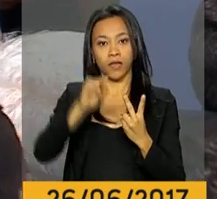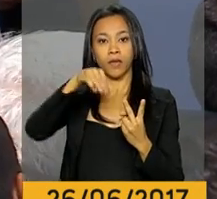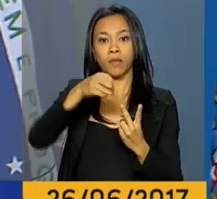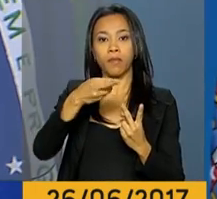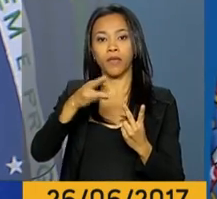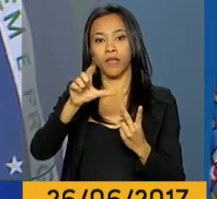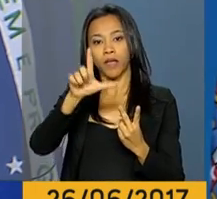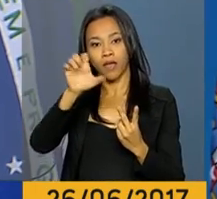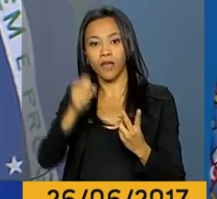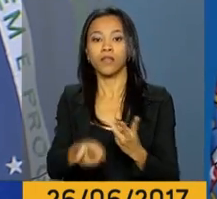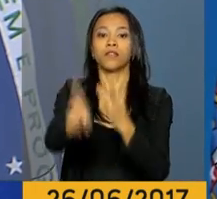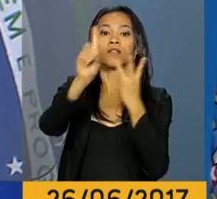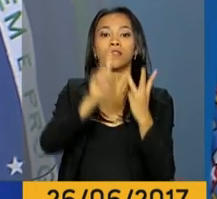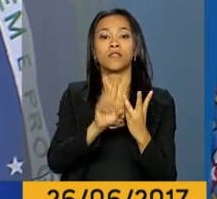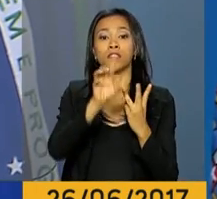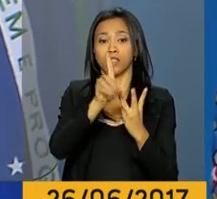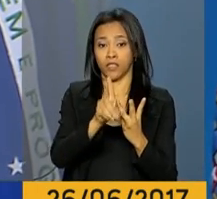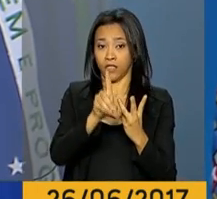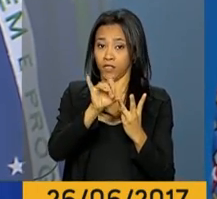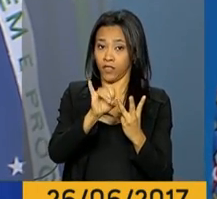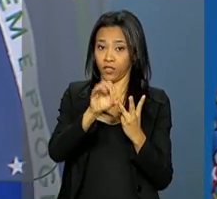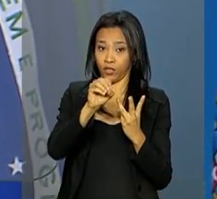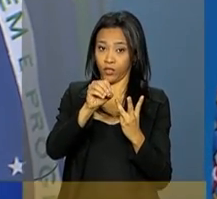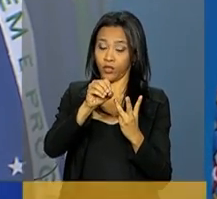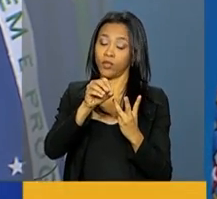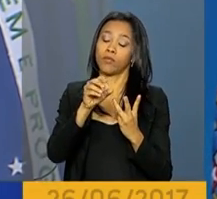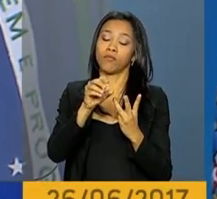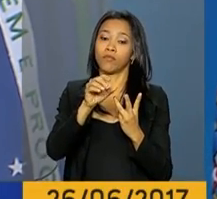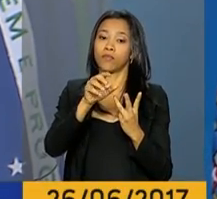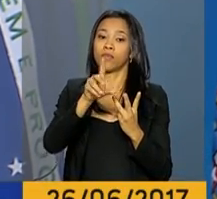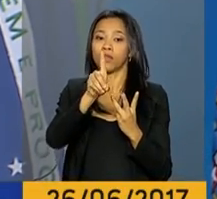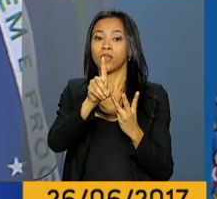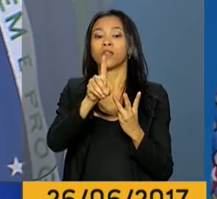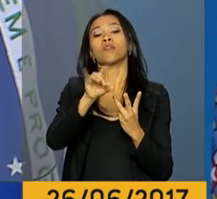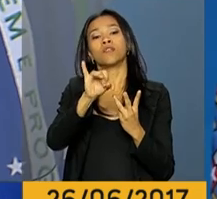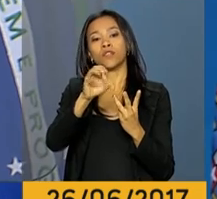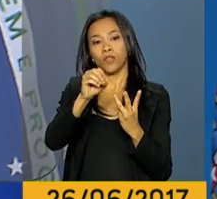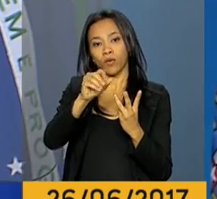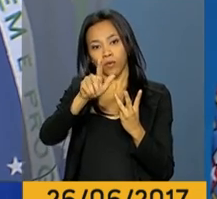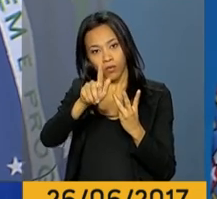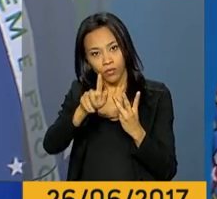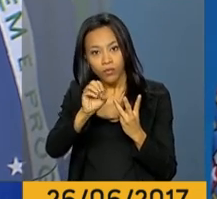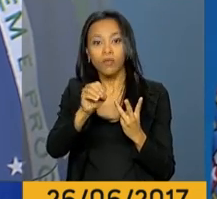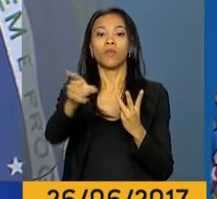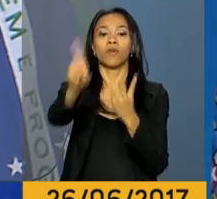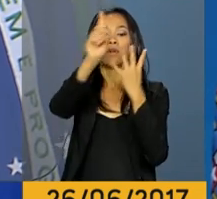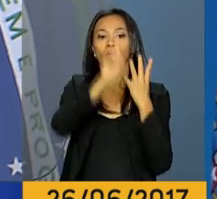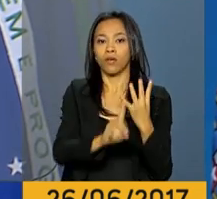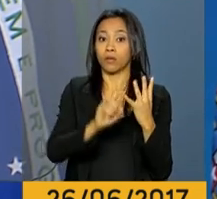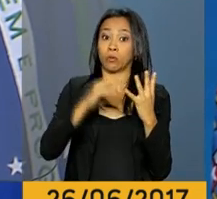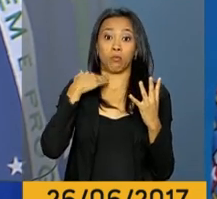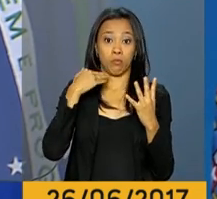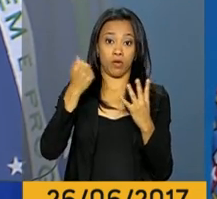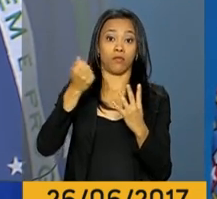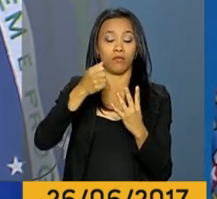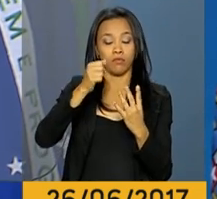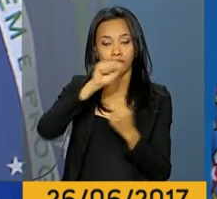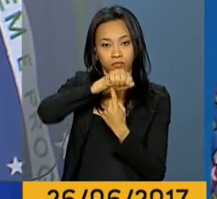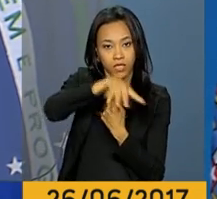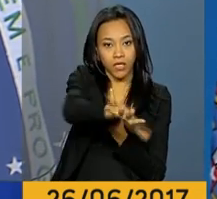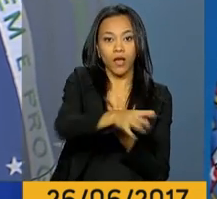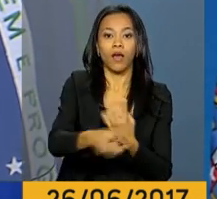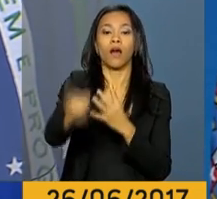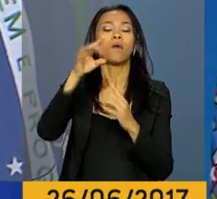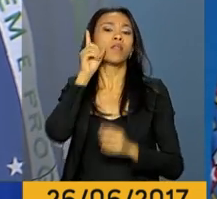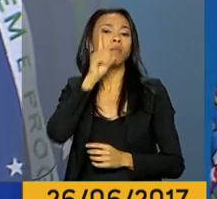Oliveira do planejamento o antério merelles interino do Banco Central Senador temário Mota